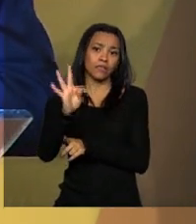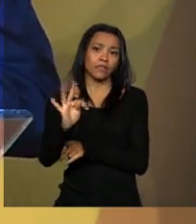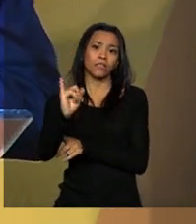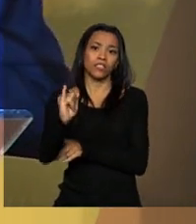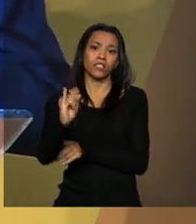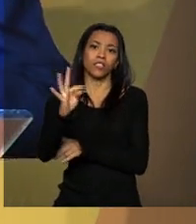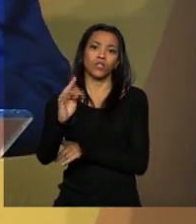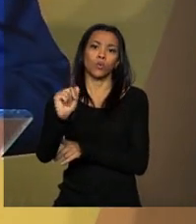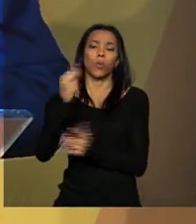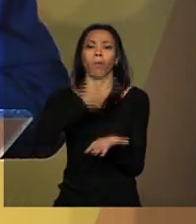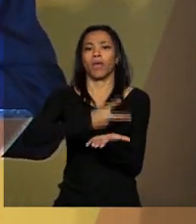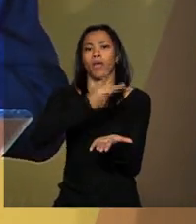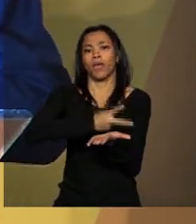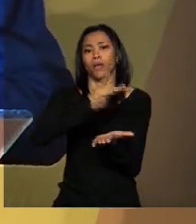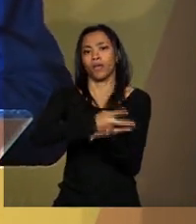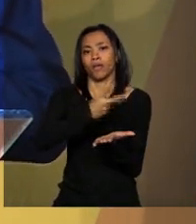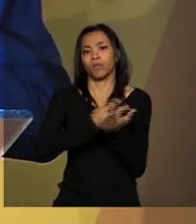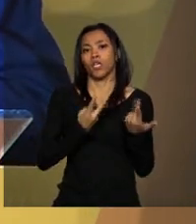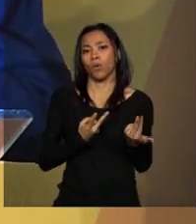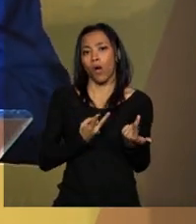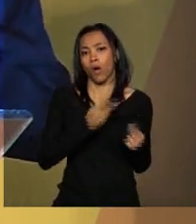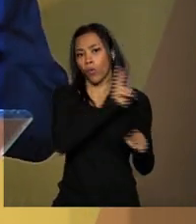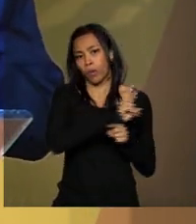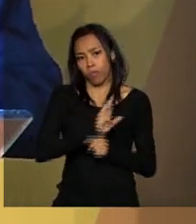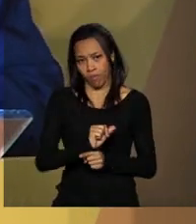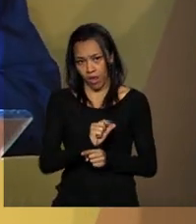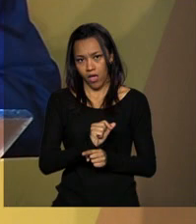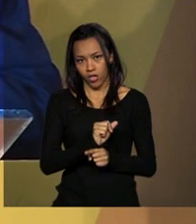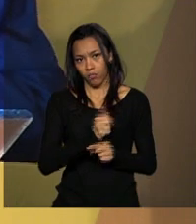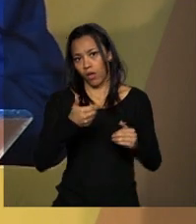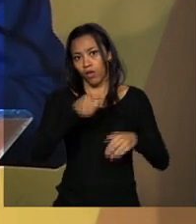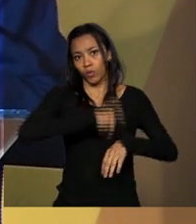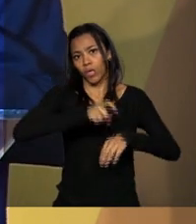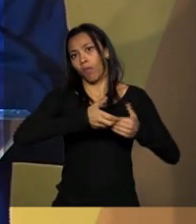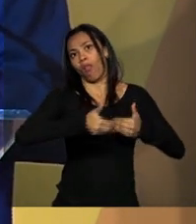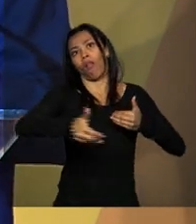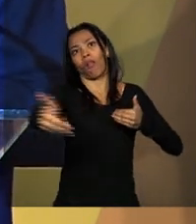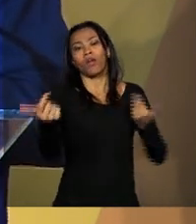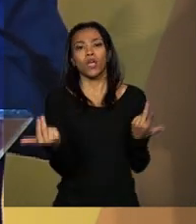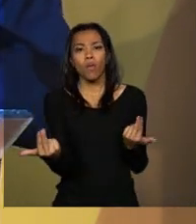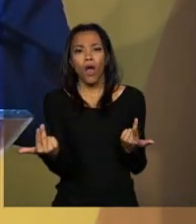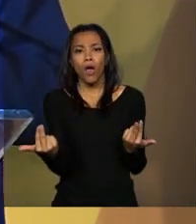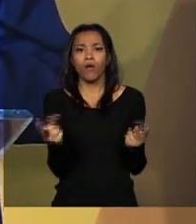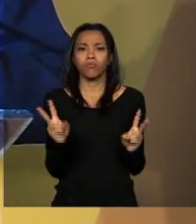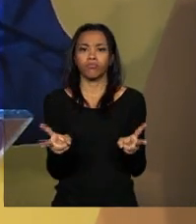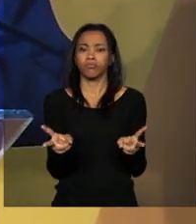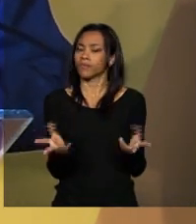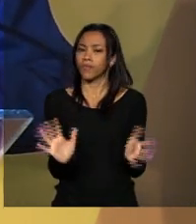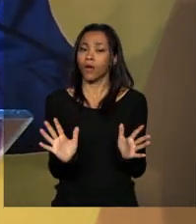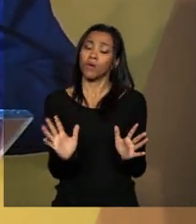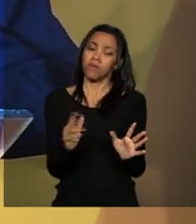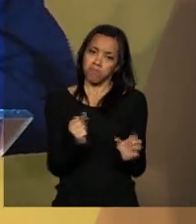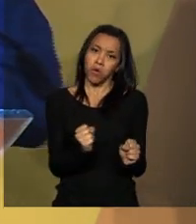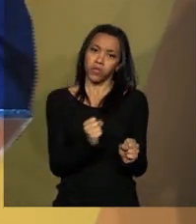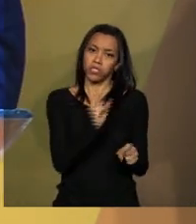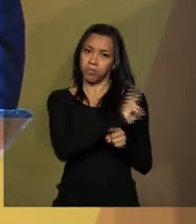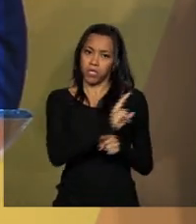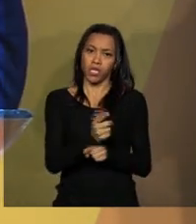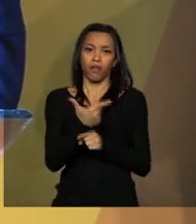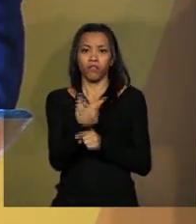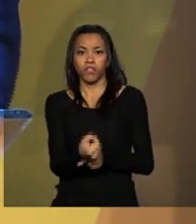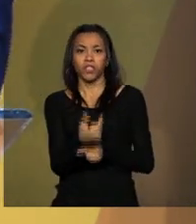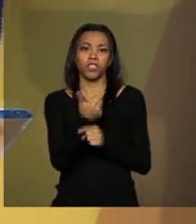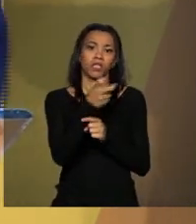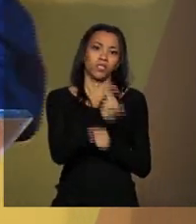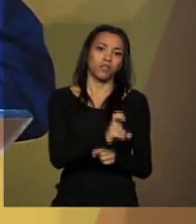do que os empréstimos de longo prazo bend 10 claro que pode oferecer empréstimos de 5 ou 20 anos mas os